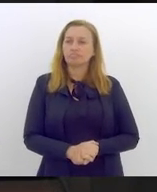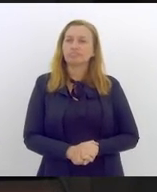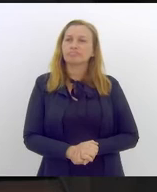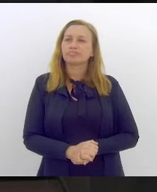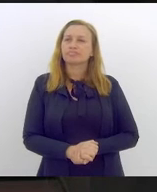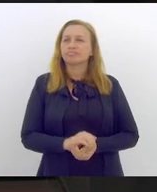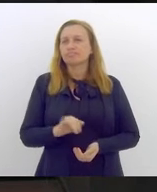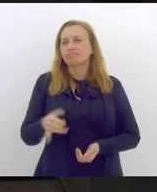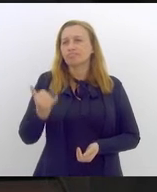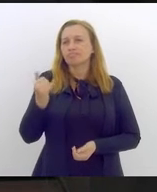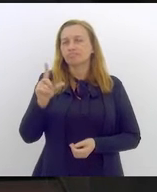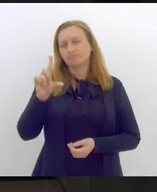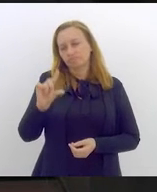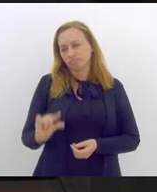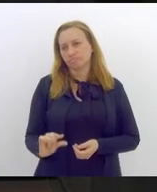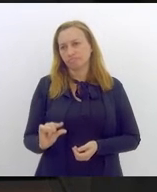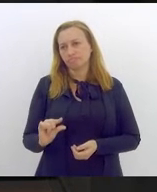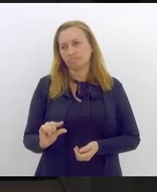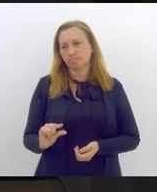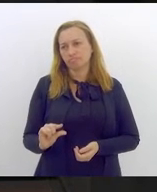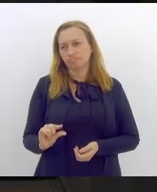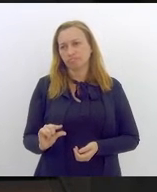a inflação diminuiu